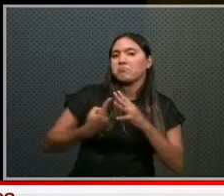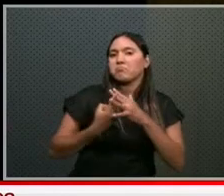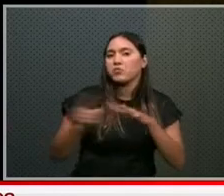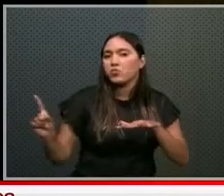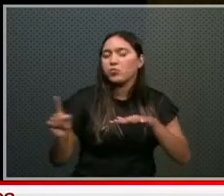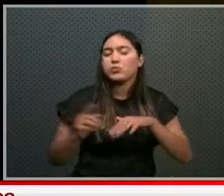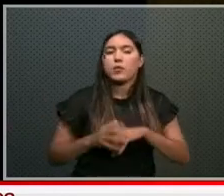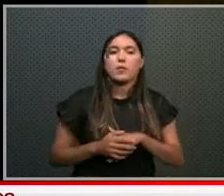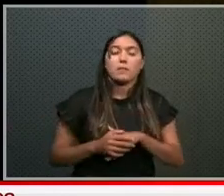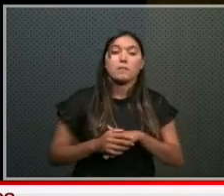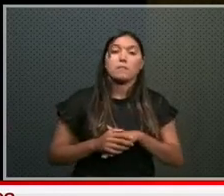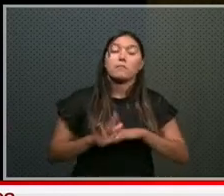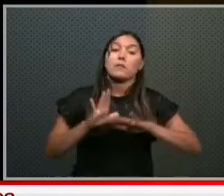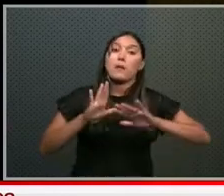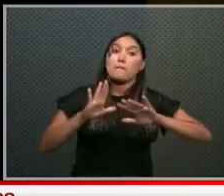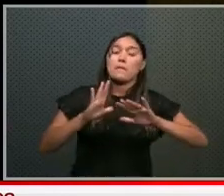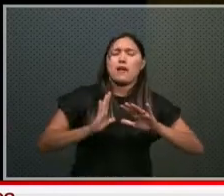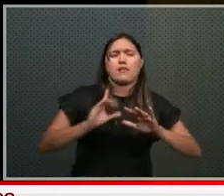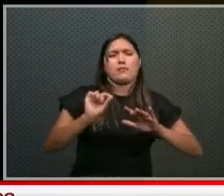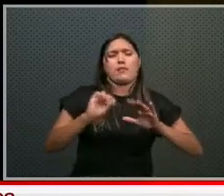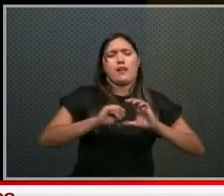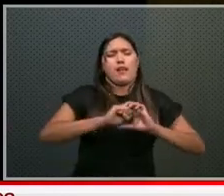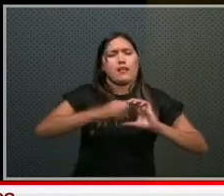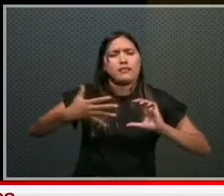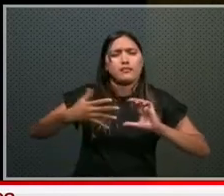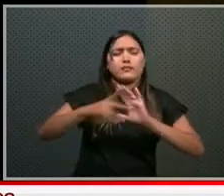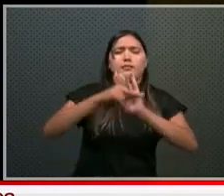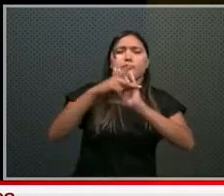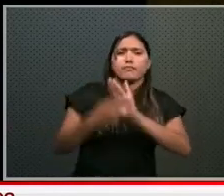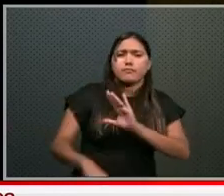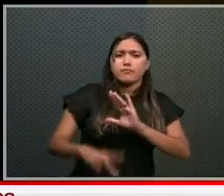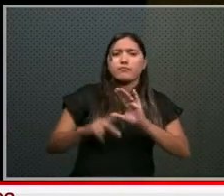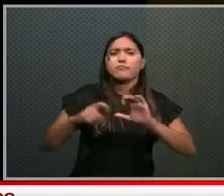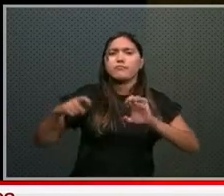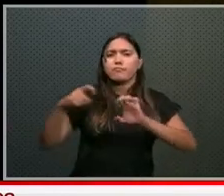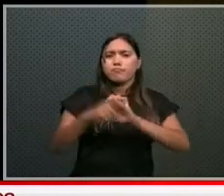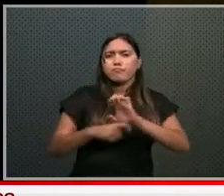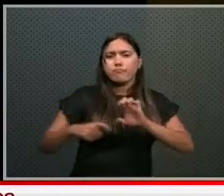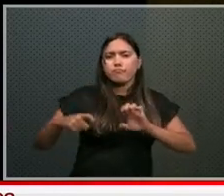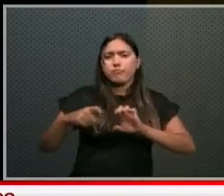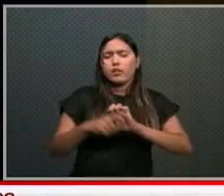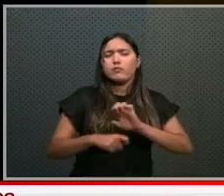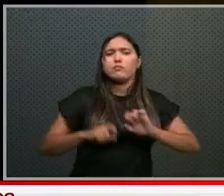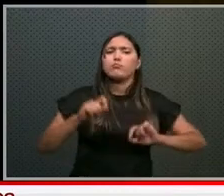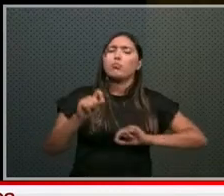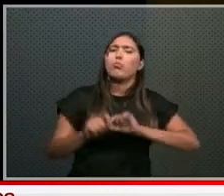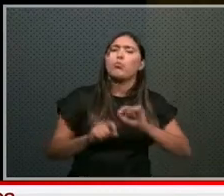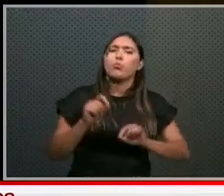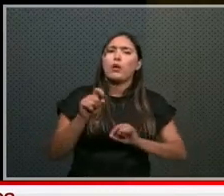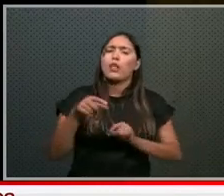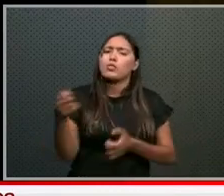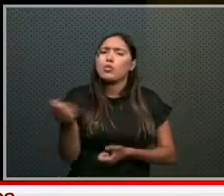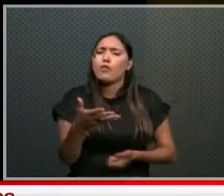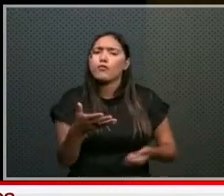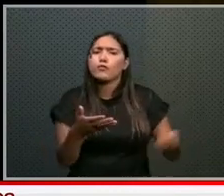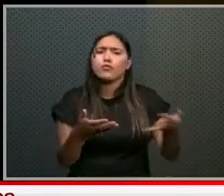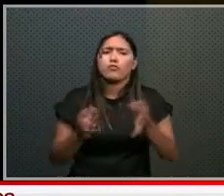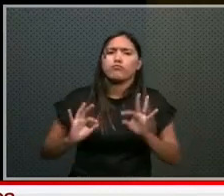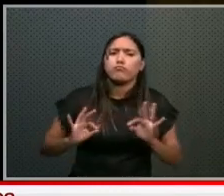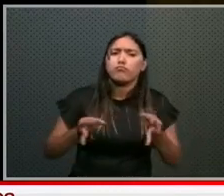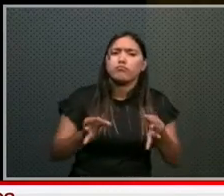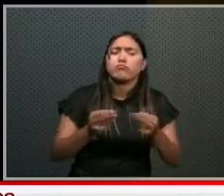uma marca da Embrapa Amazônia Oriental também tem sido seu sólido histórico de inovações ligada